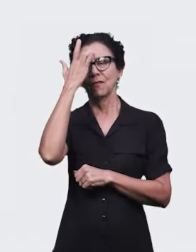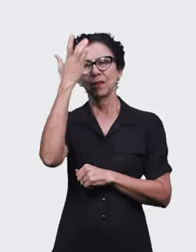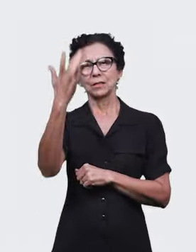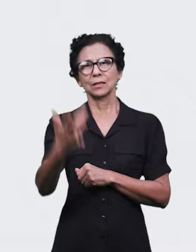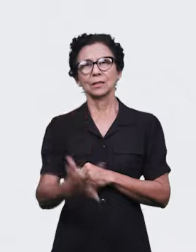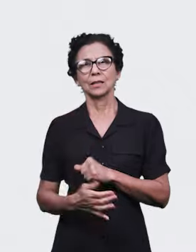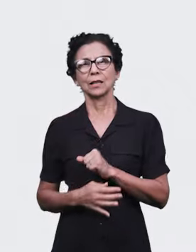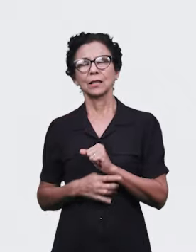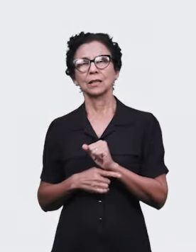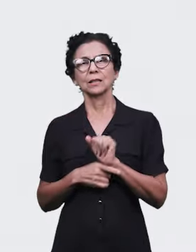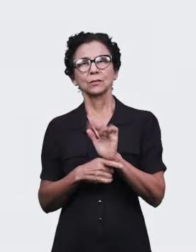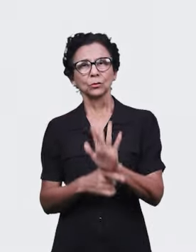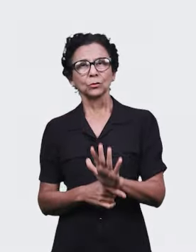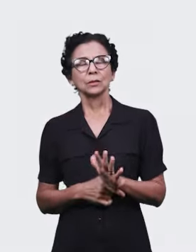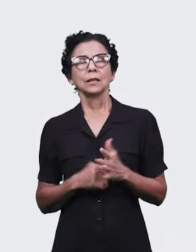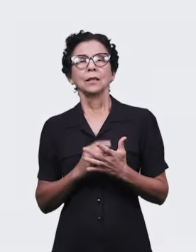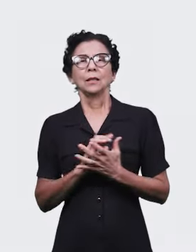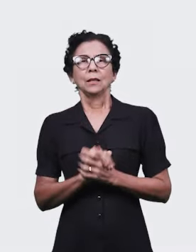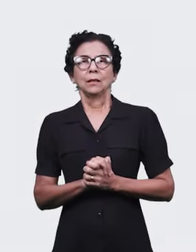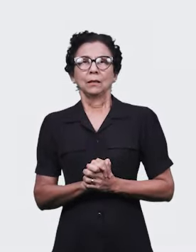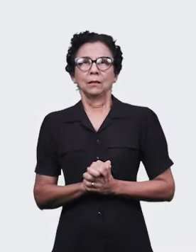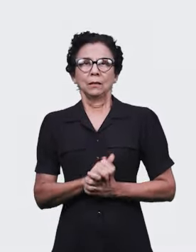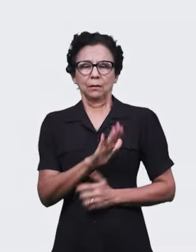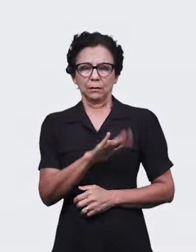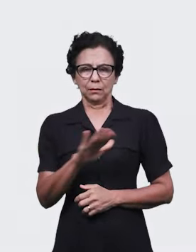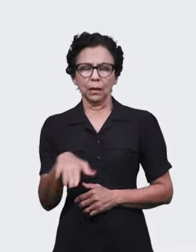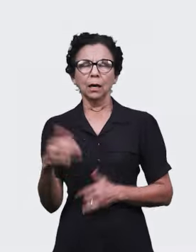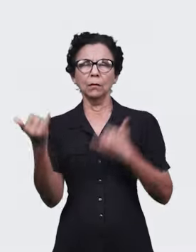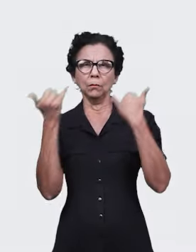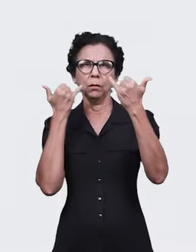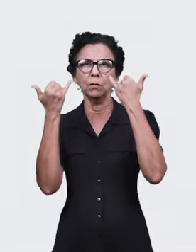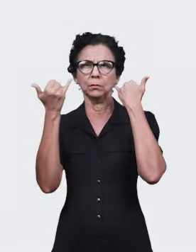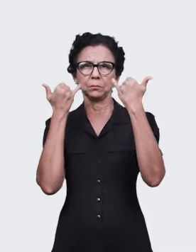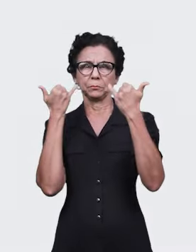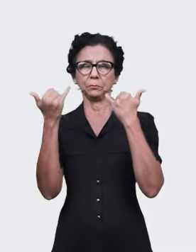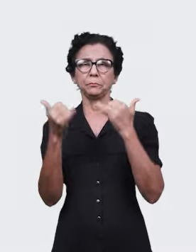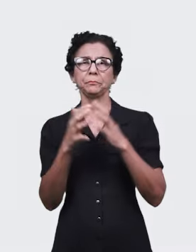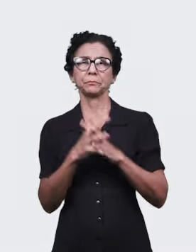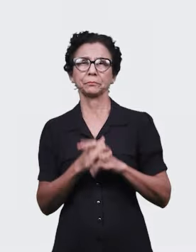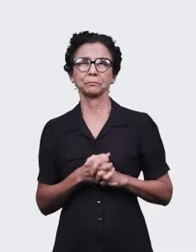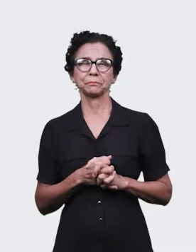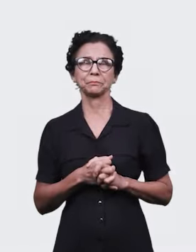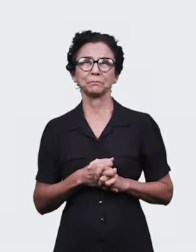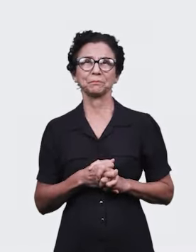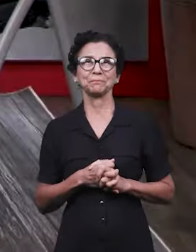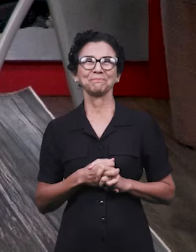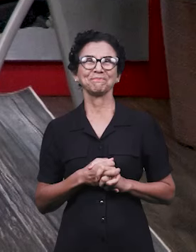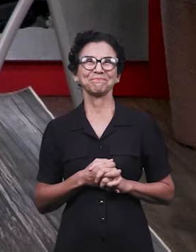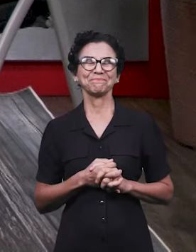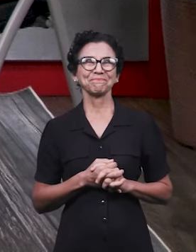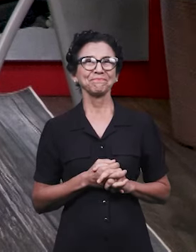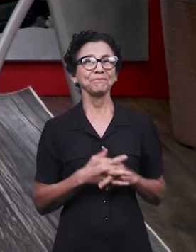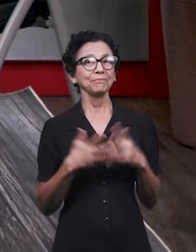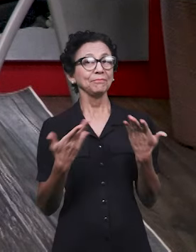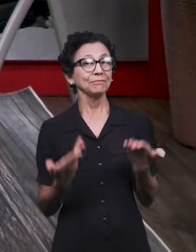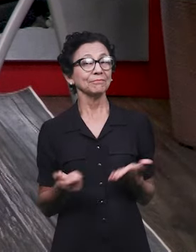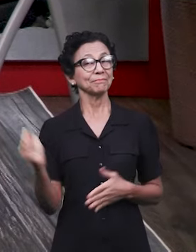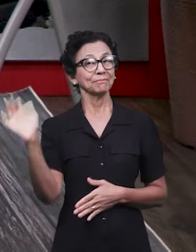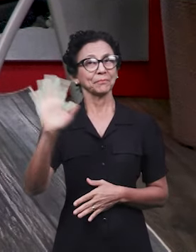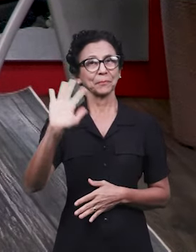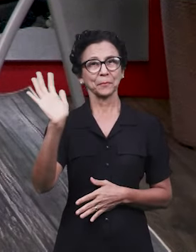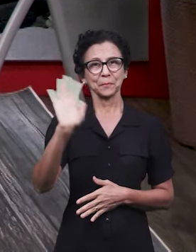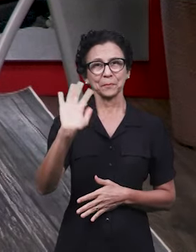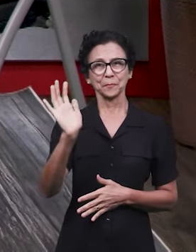essas informações para que todos possam ter acesso às informações. Né? E assim nós vamos nos despedir